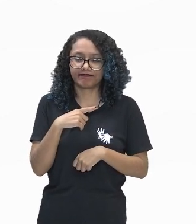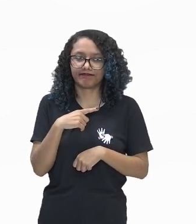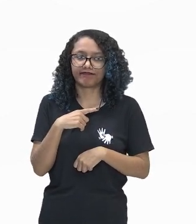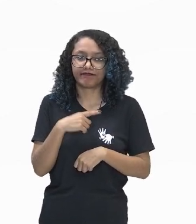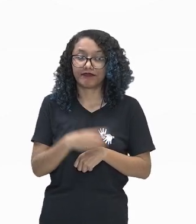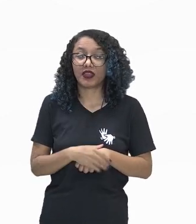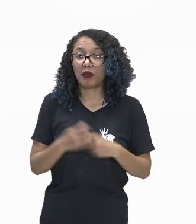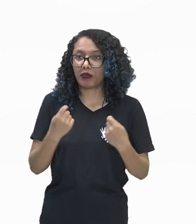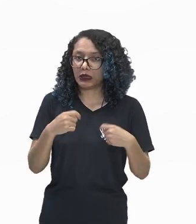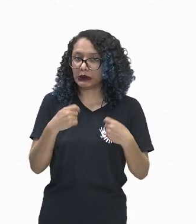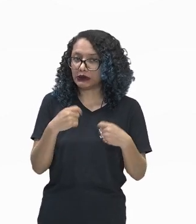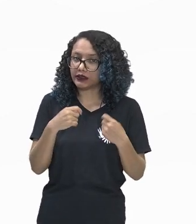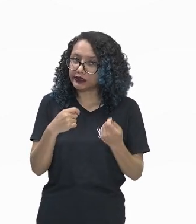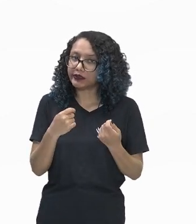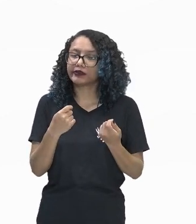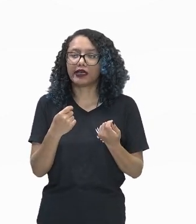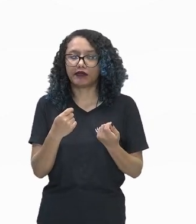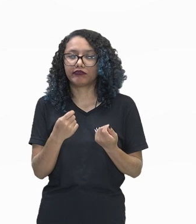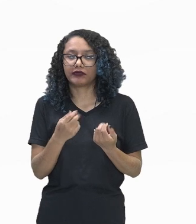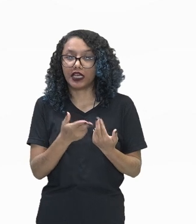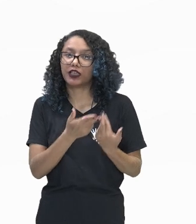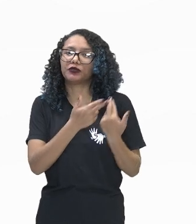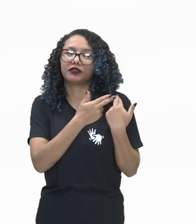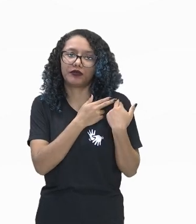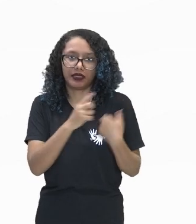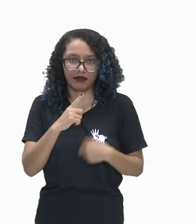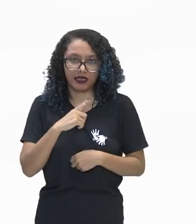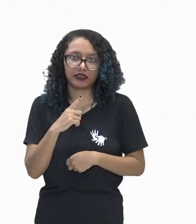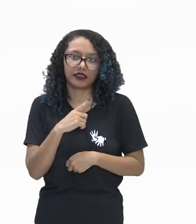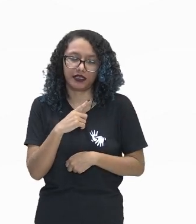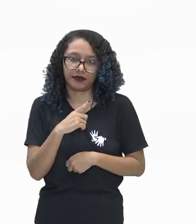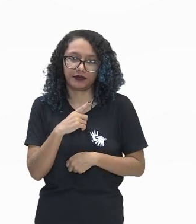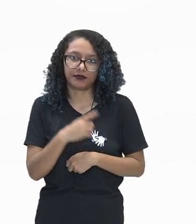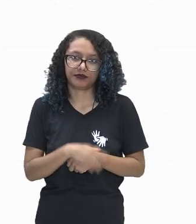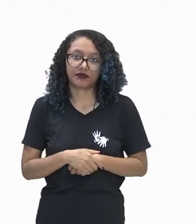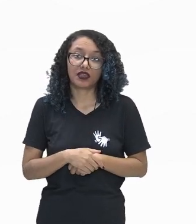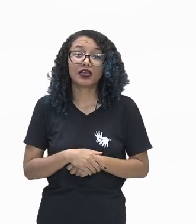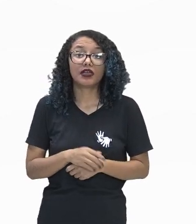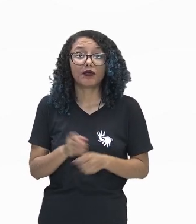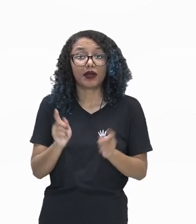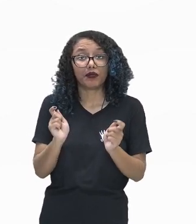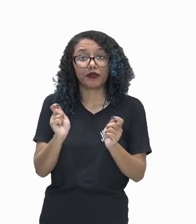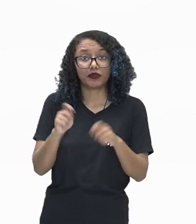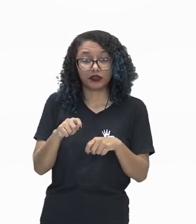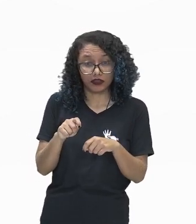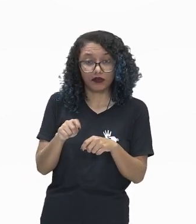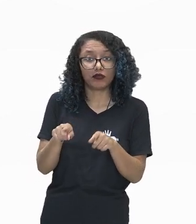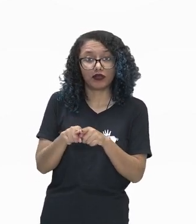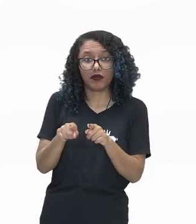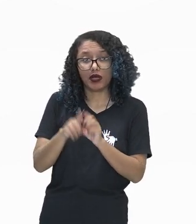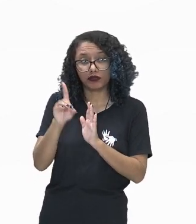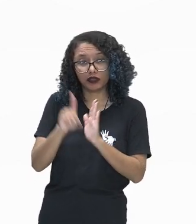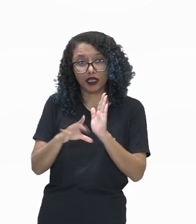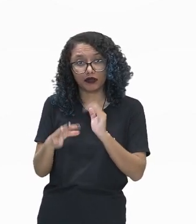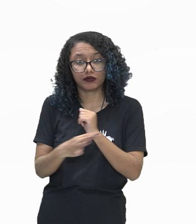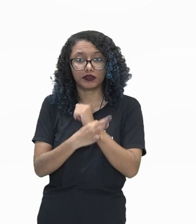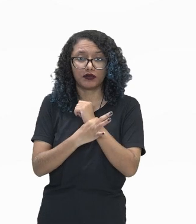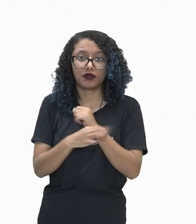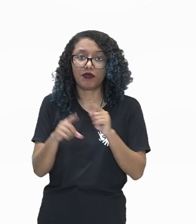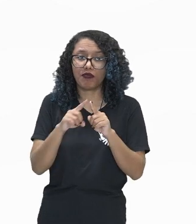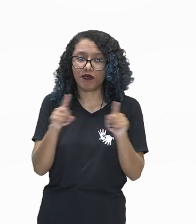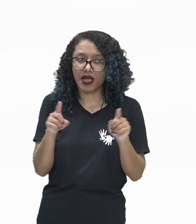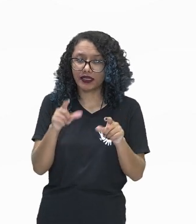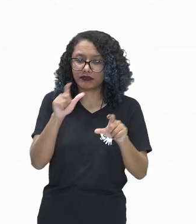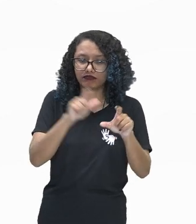cumprir com nossos deveres e também, e aí sim, exigir nossos direitos. É claro que uma coisa não depende da